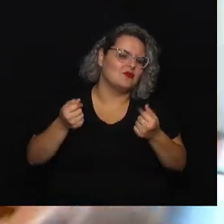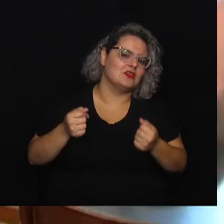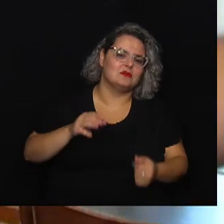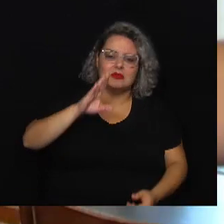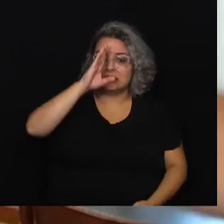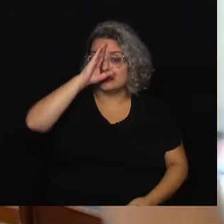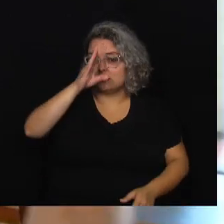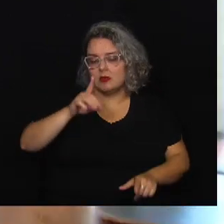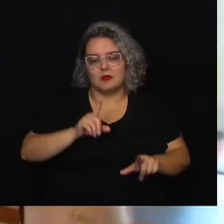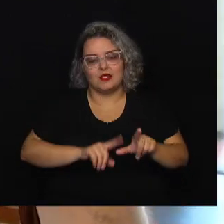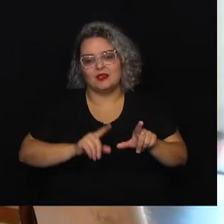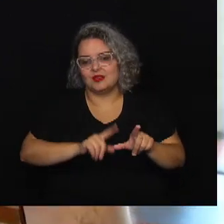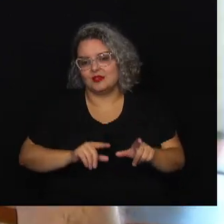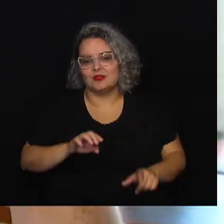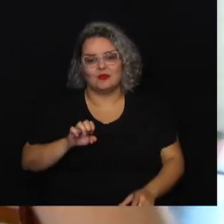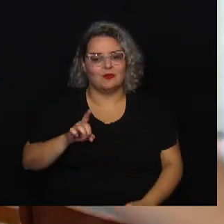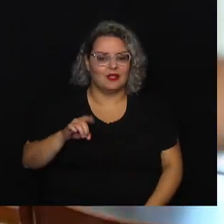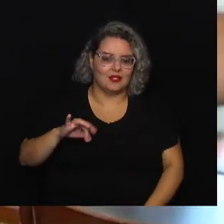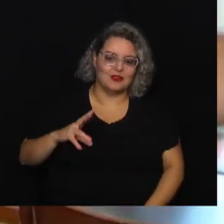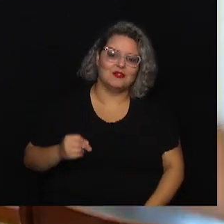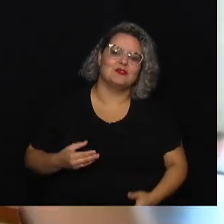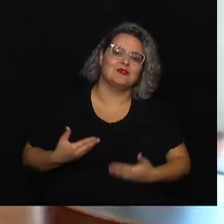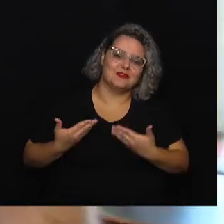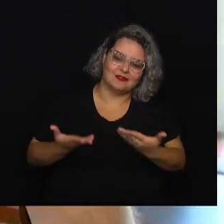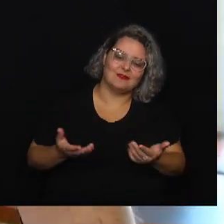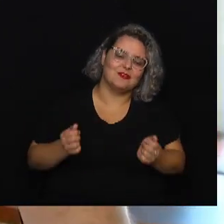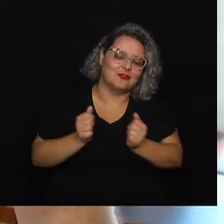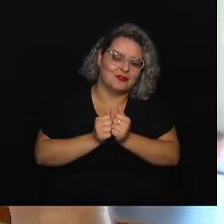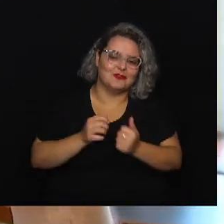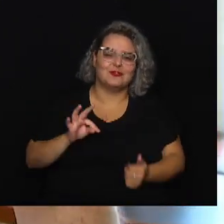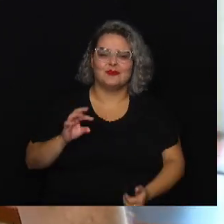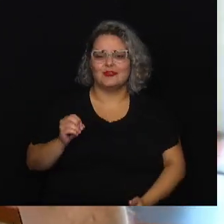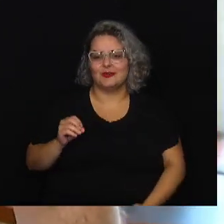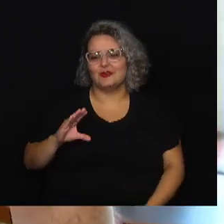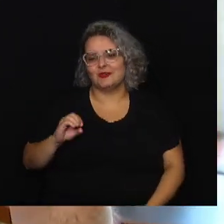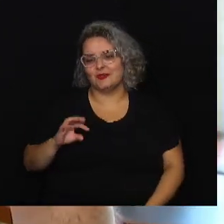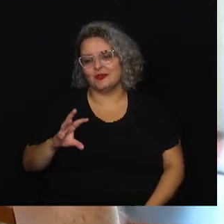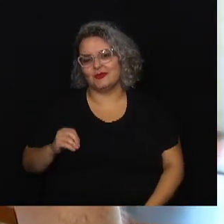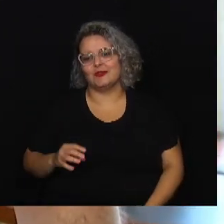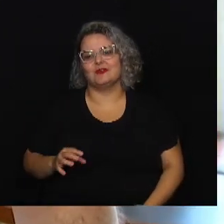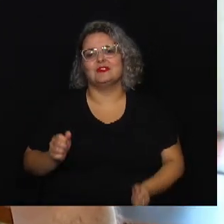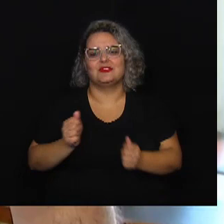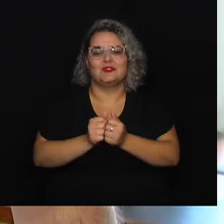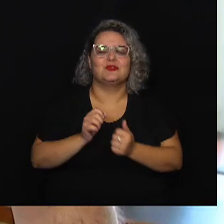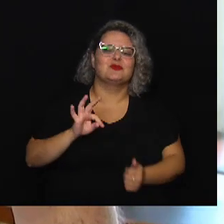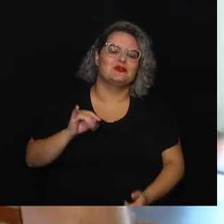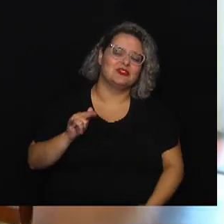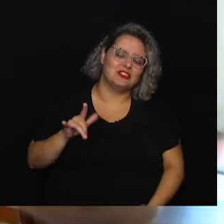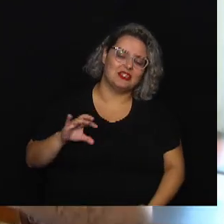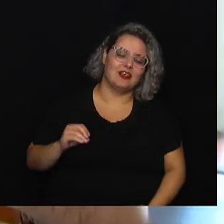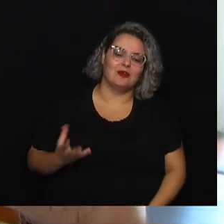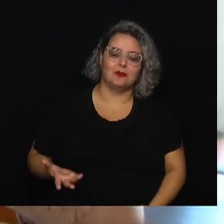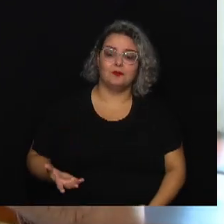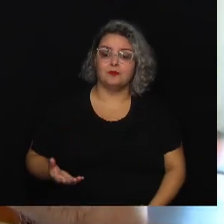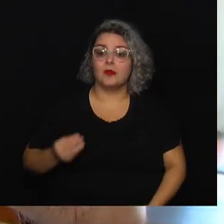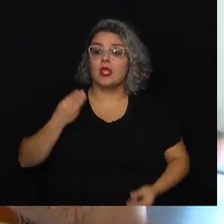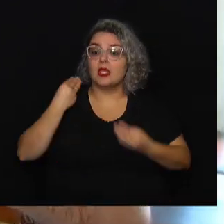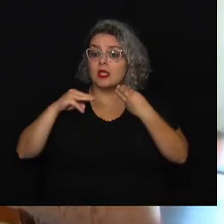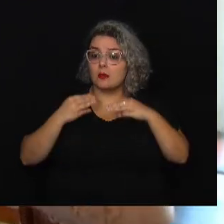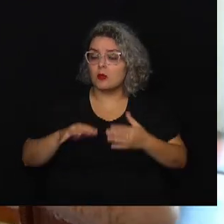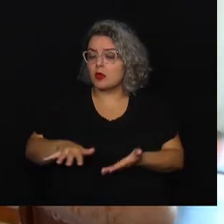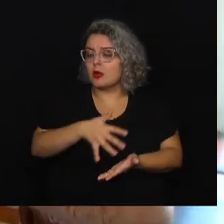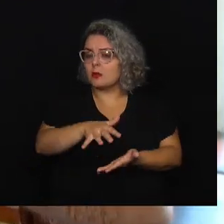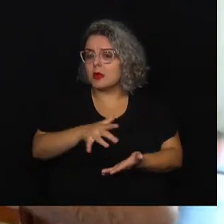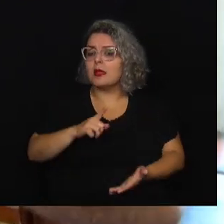letras. E o Edinho levou essa mais uma vez, junto com o Totoco e com o Thiago Souza. E a música, o samba, conta